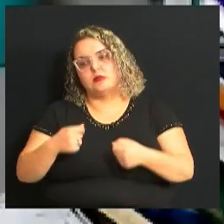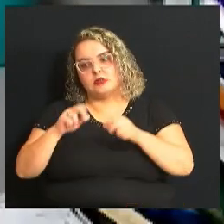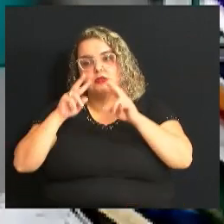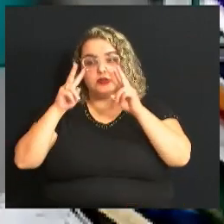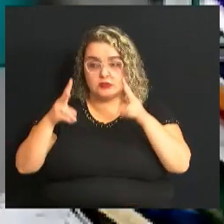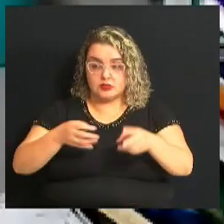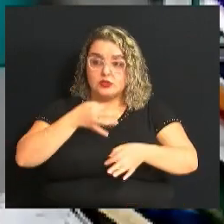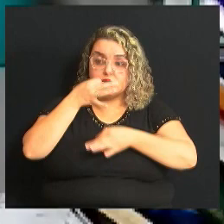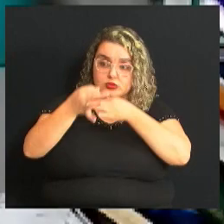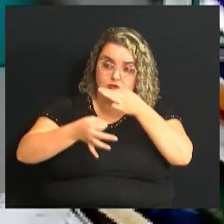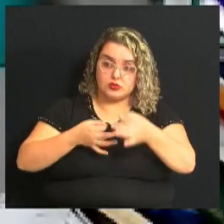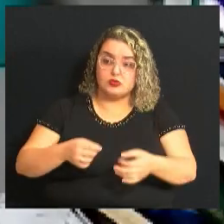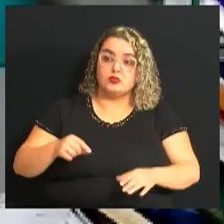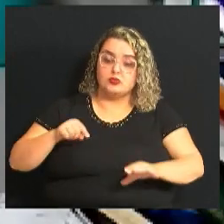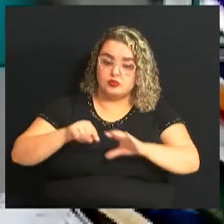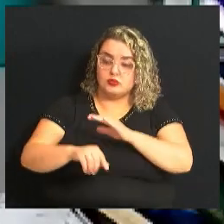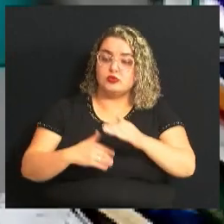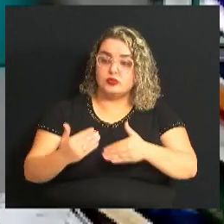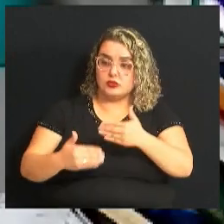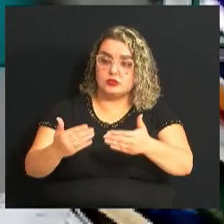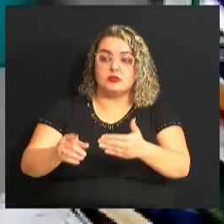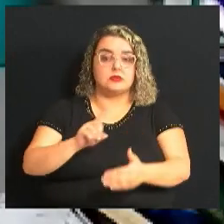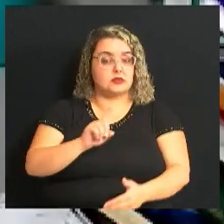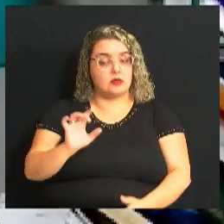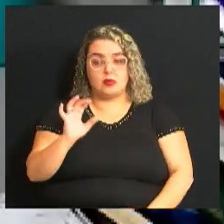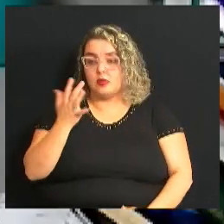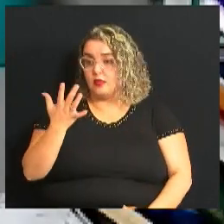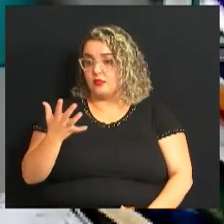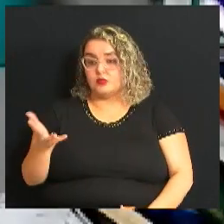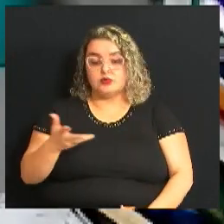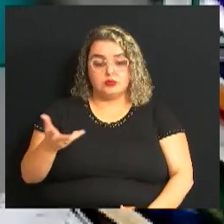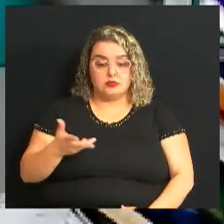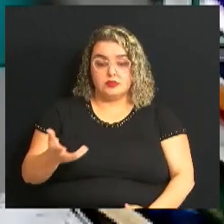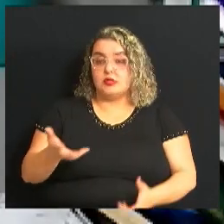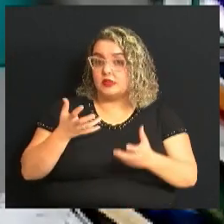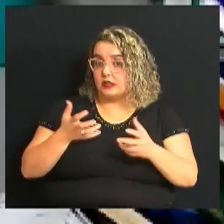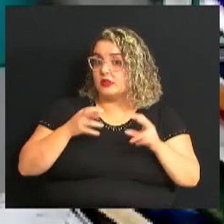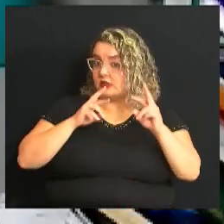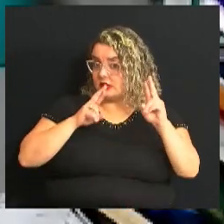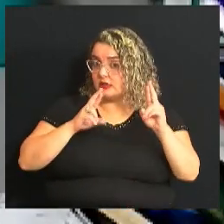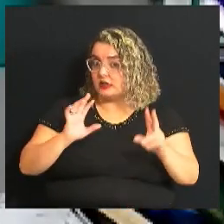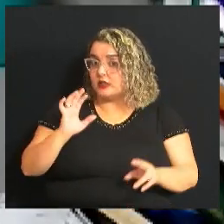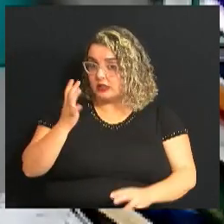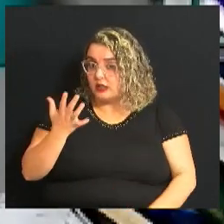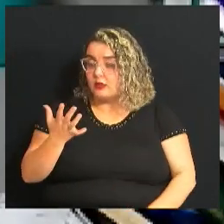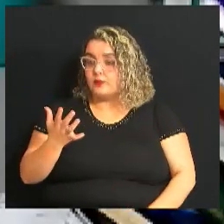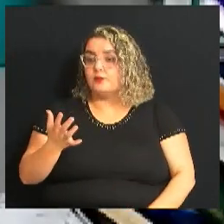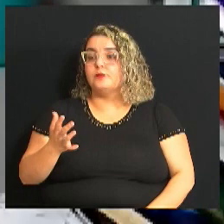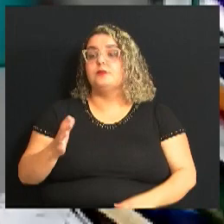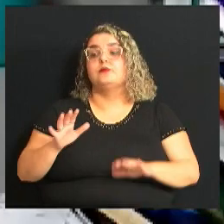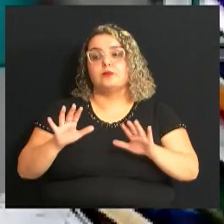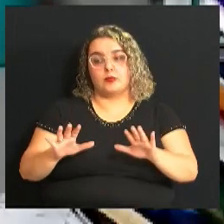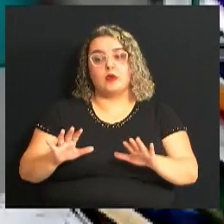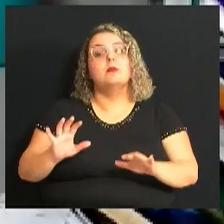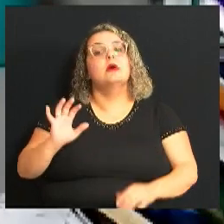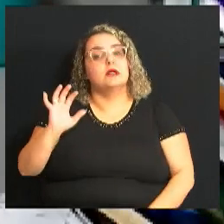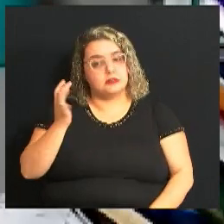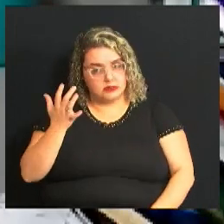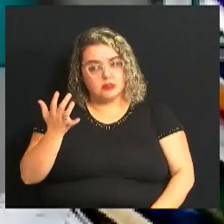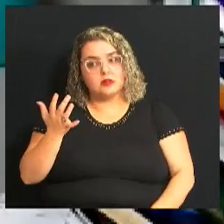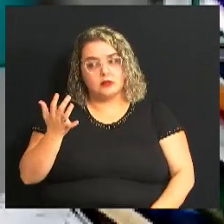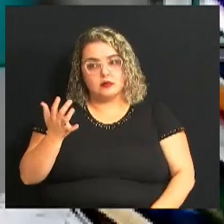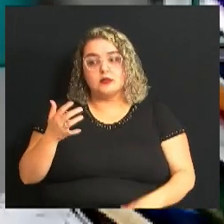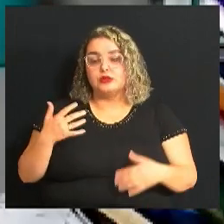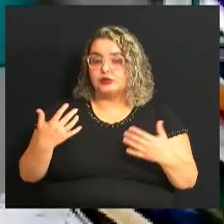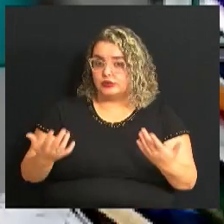crítico. Os avanços, muitas vezes, eles não acontecem na velocidade em que a gente espera que eles aconteçam, mas eles acontecem. Então,